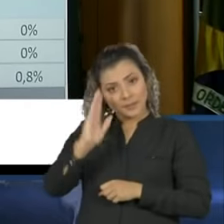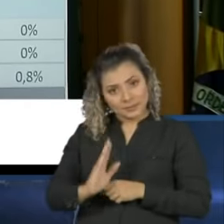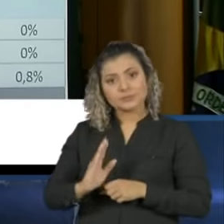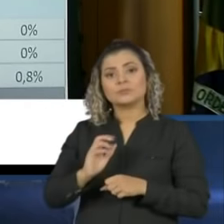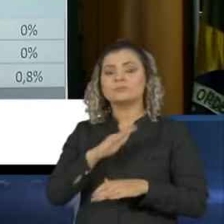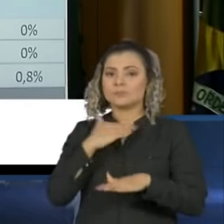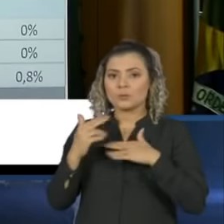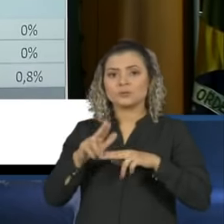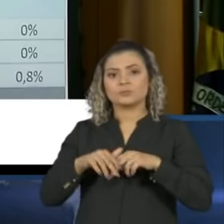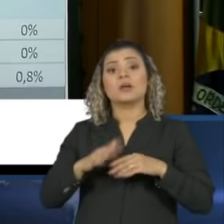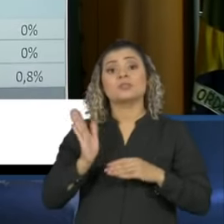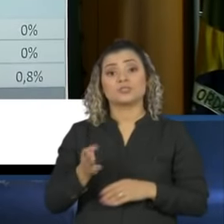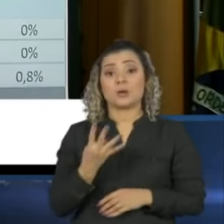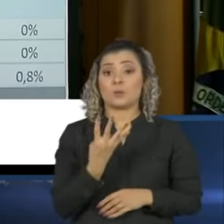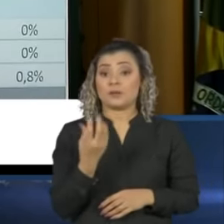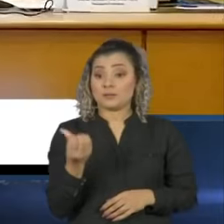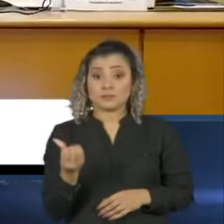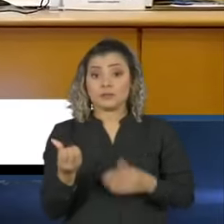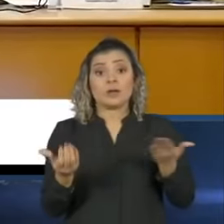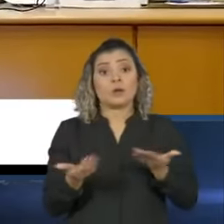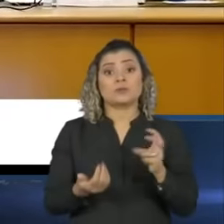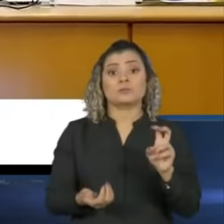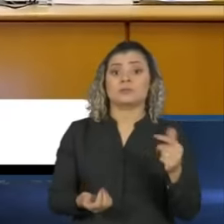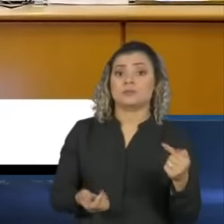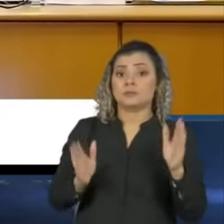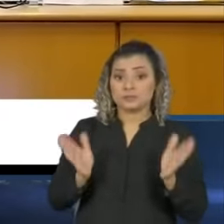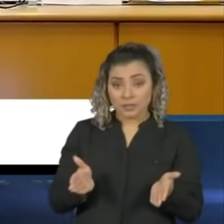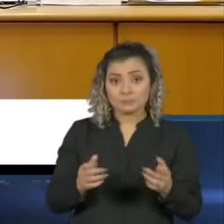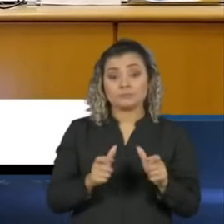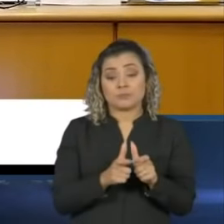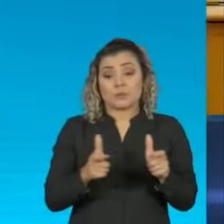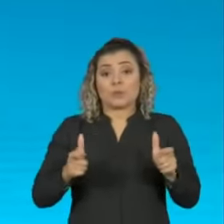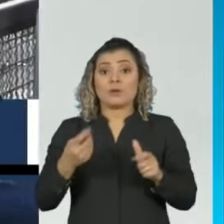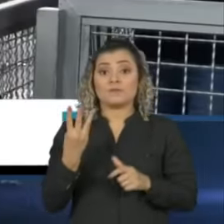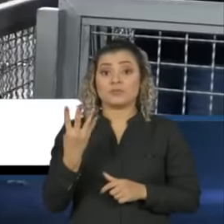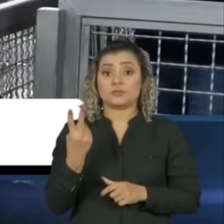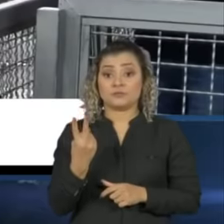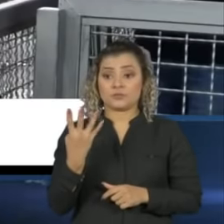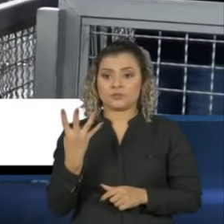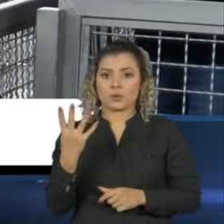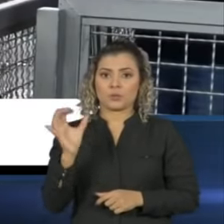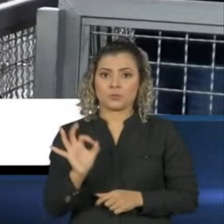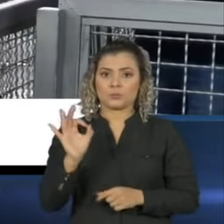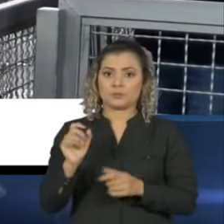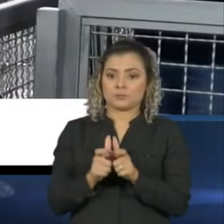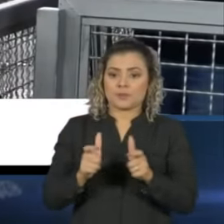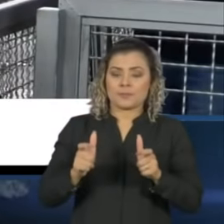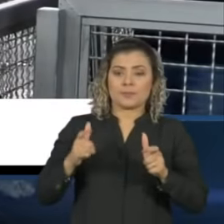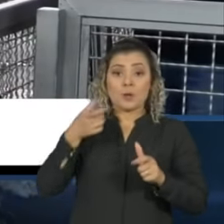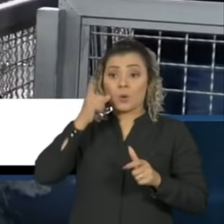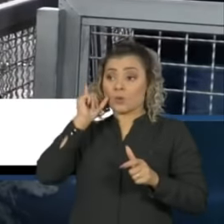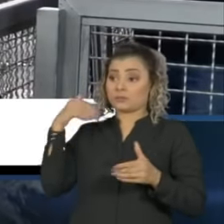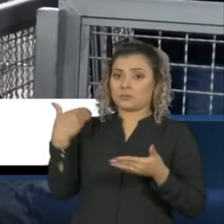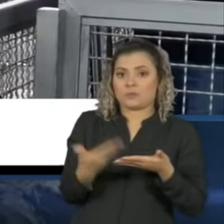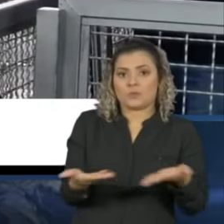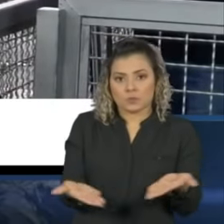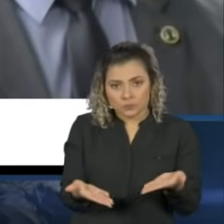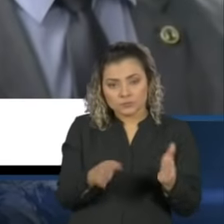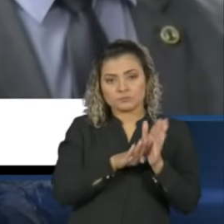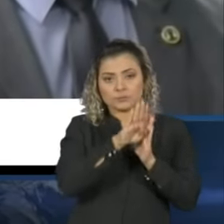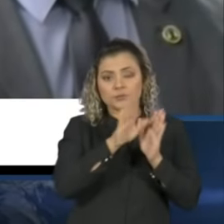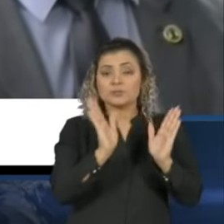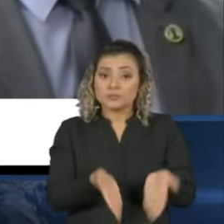para 57 de ontem para hoje, alta de 24%. Contradição na forma de enfrentar a pandemia